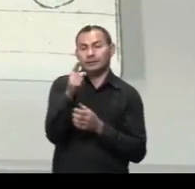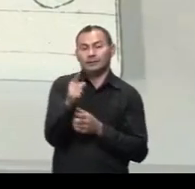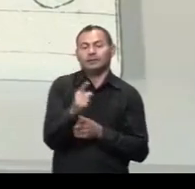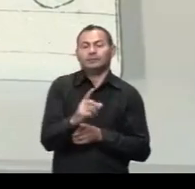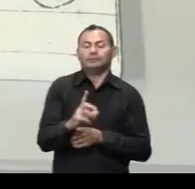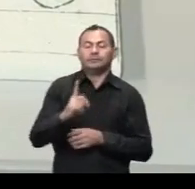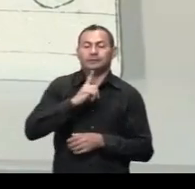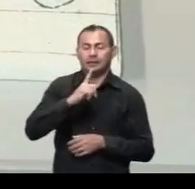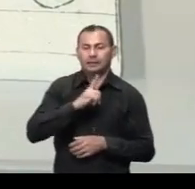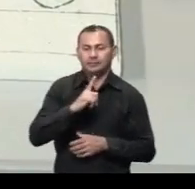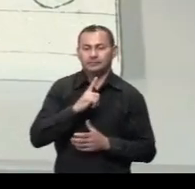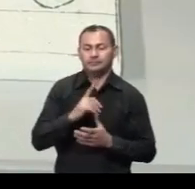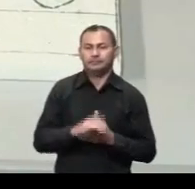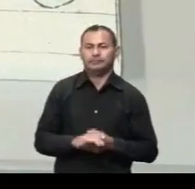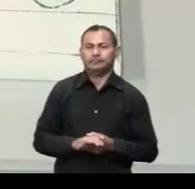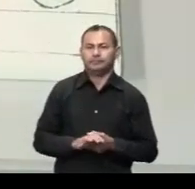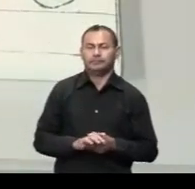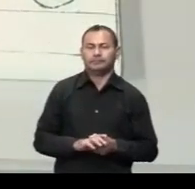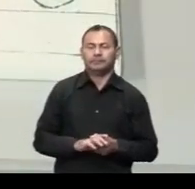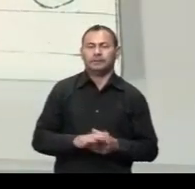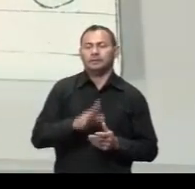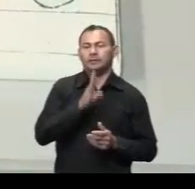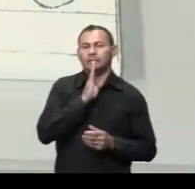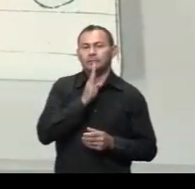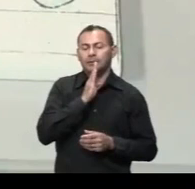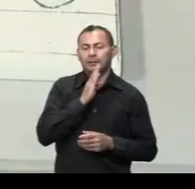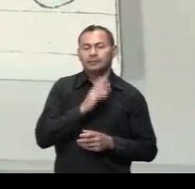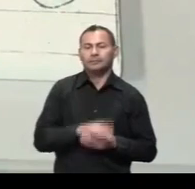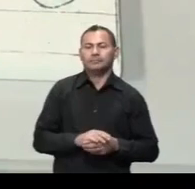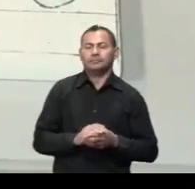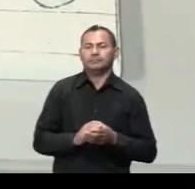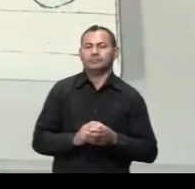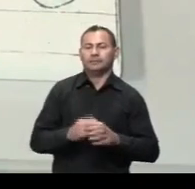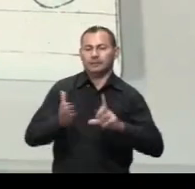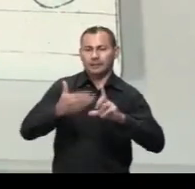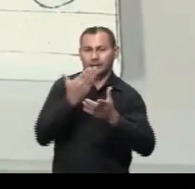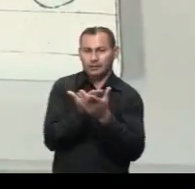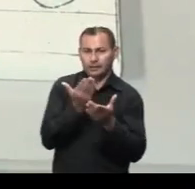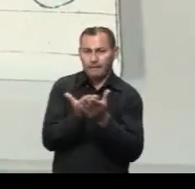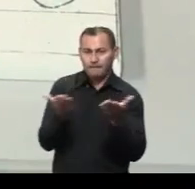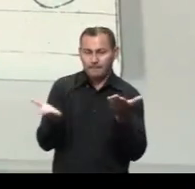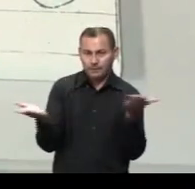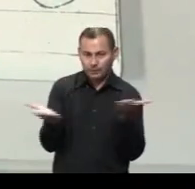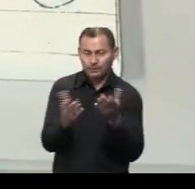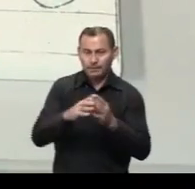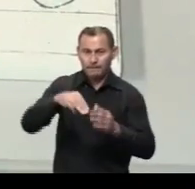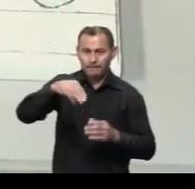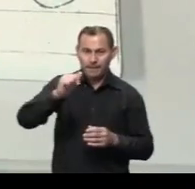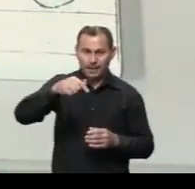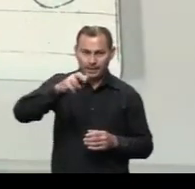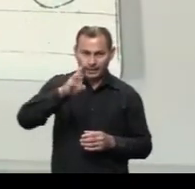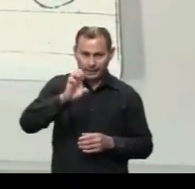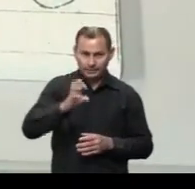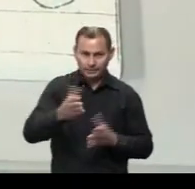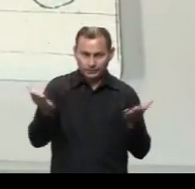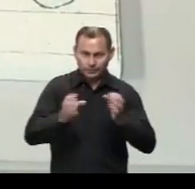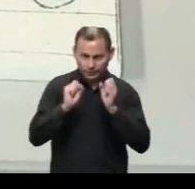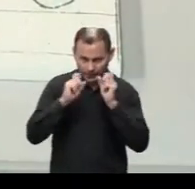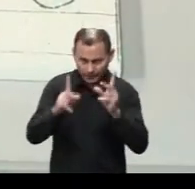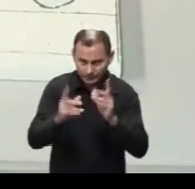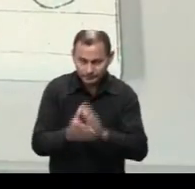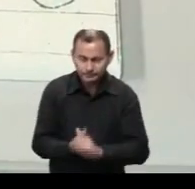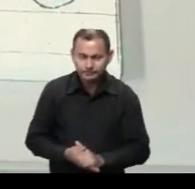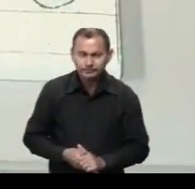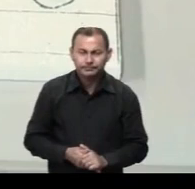você adquira esse conhecimento aqui nessa aula prática de hoje, com essa maquetezinha, ok? Então,